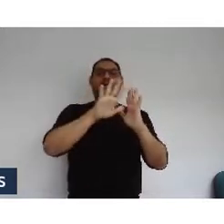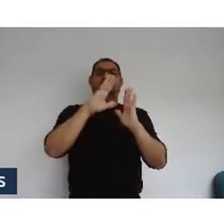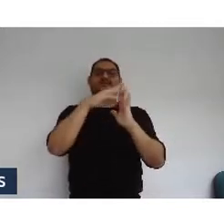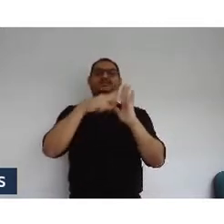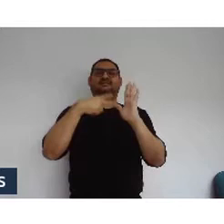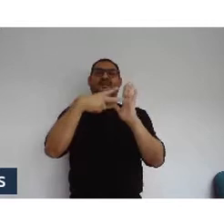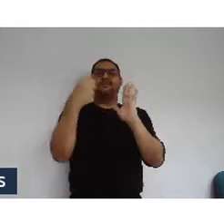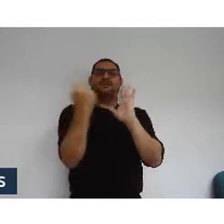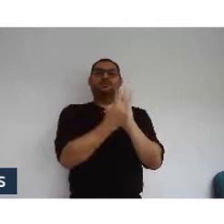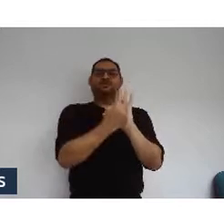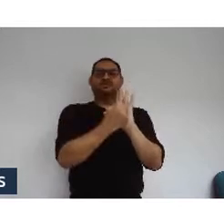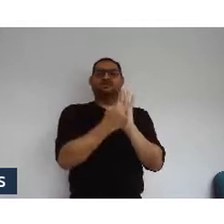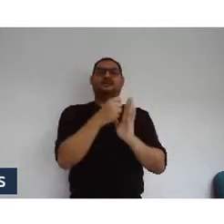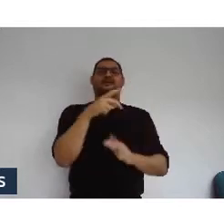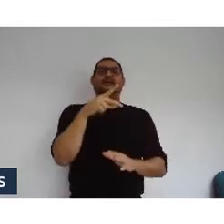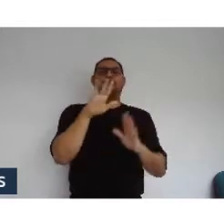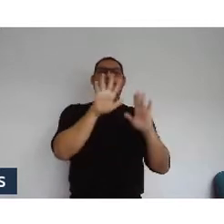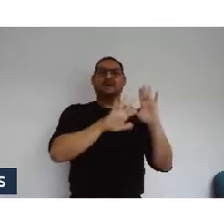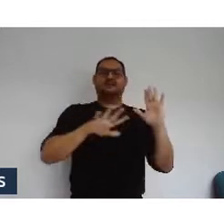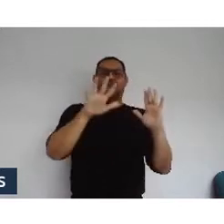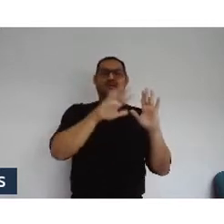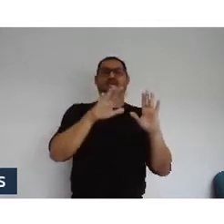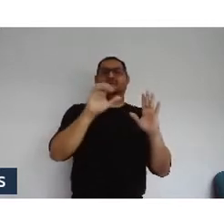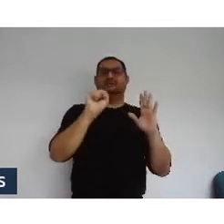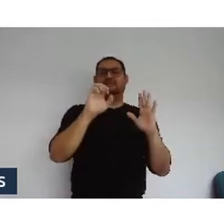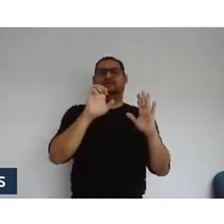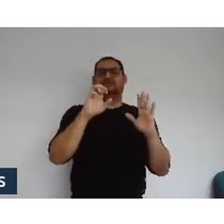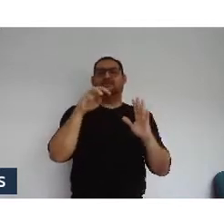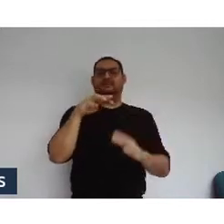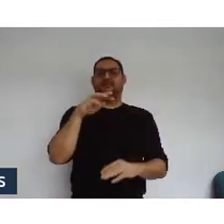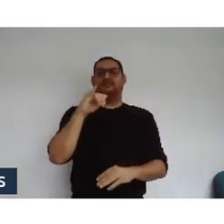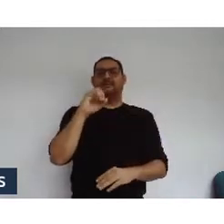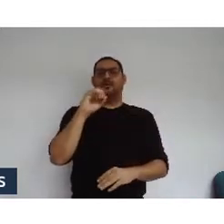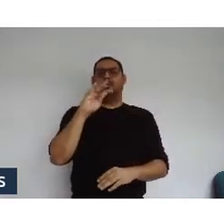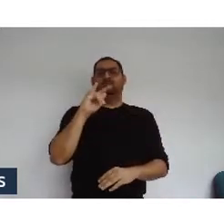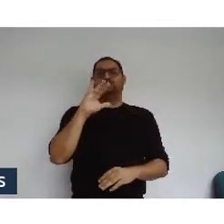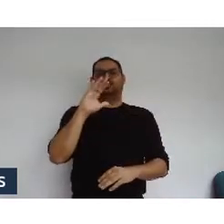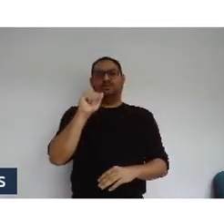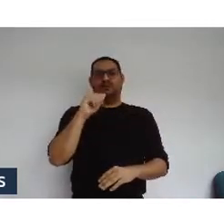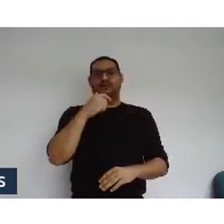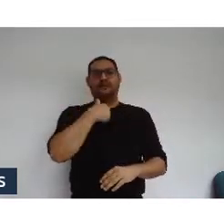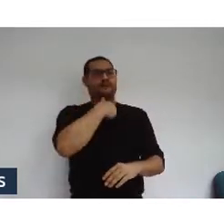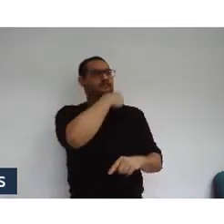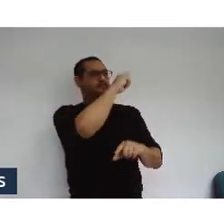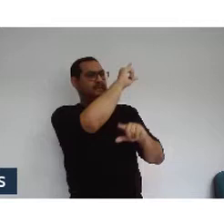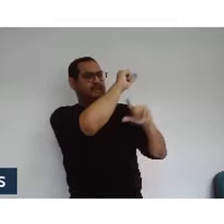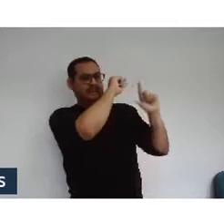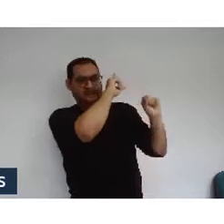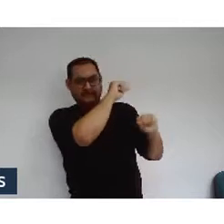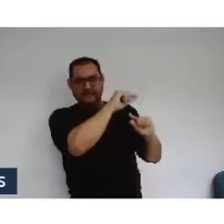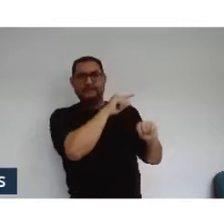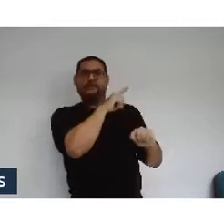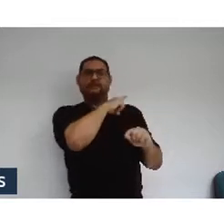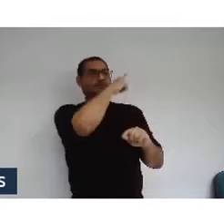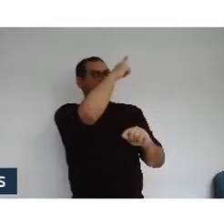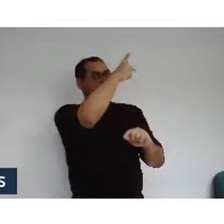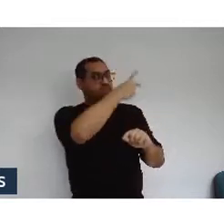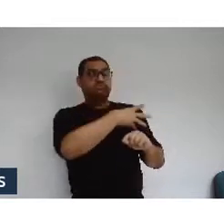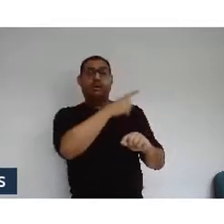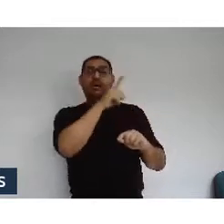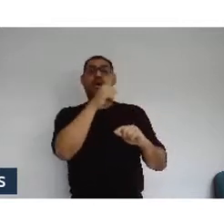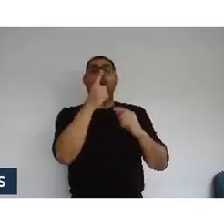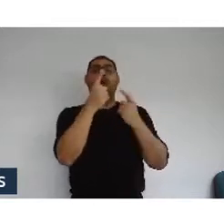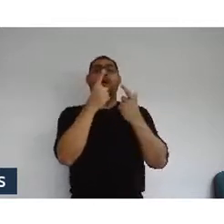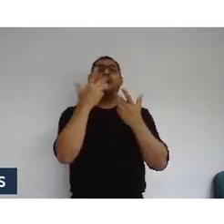são certamente todos autores muito importantes. Eu acho que esse é uma coletânea editada por eles,